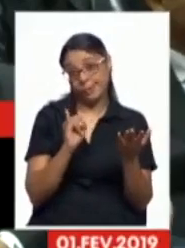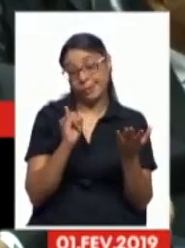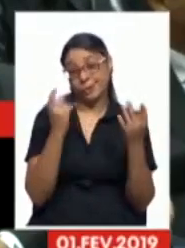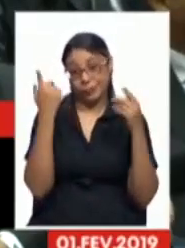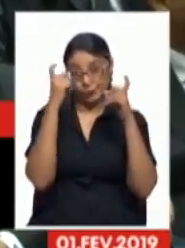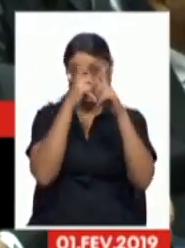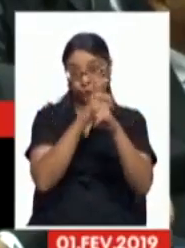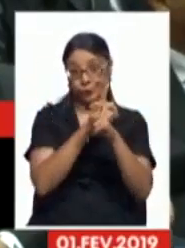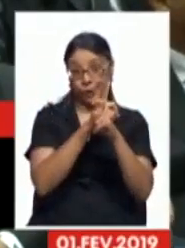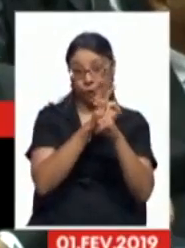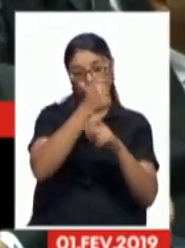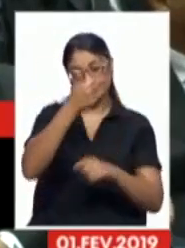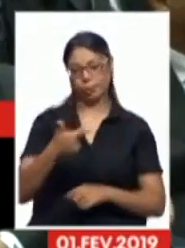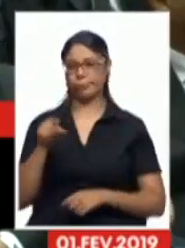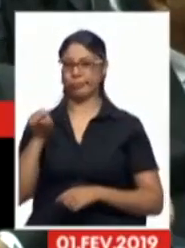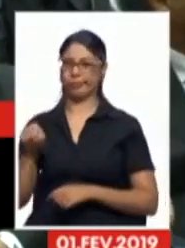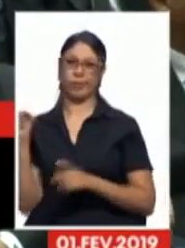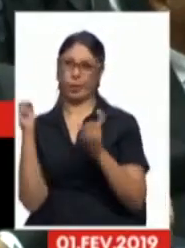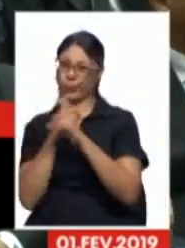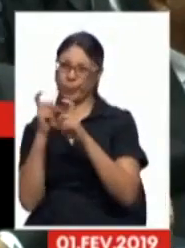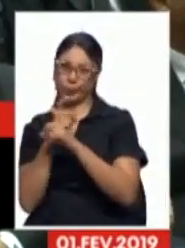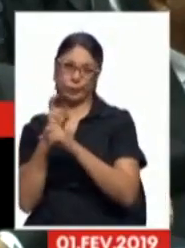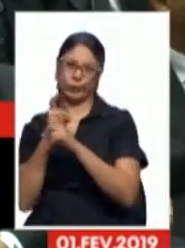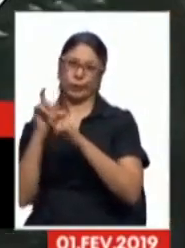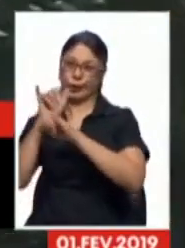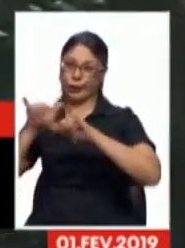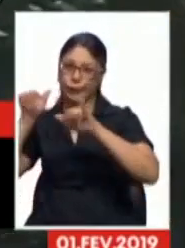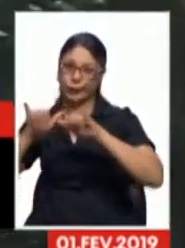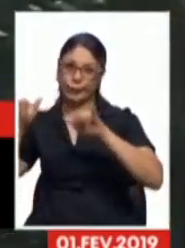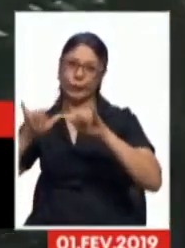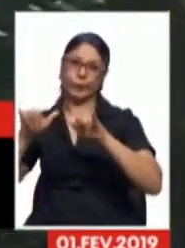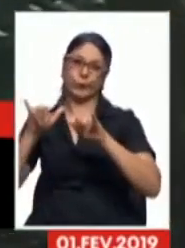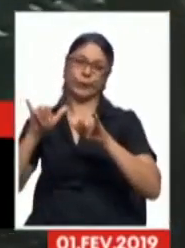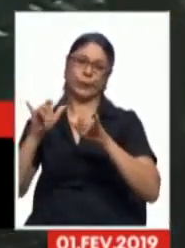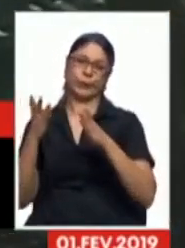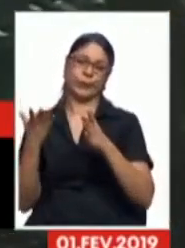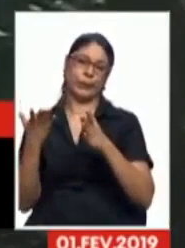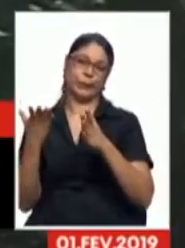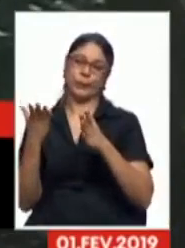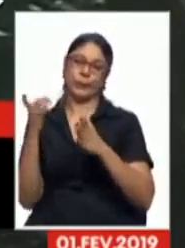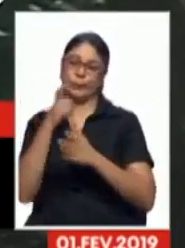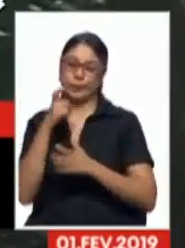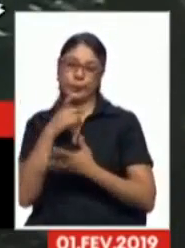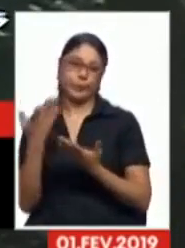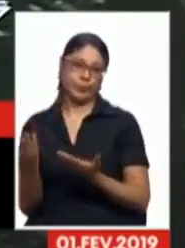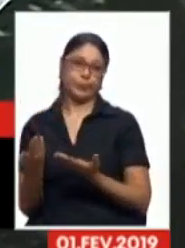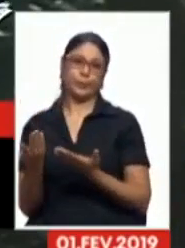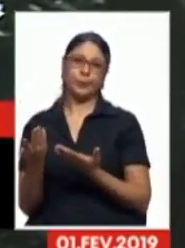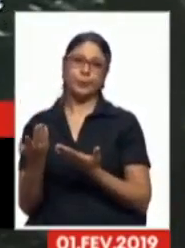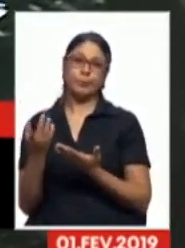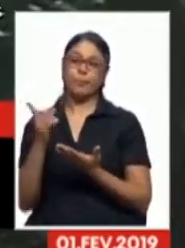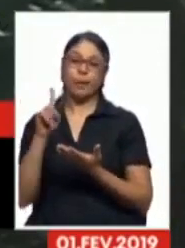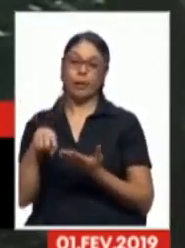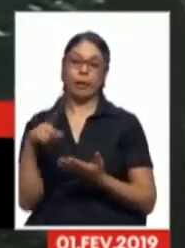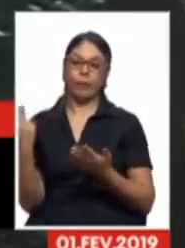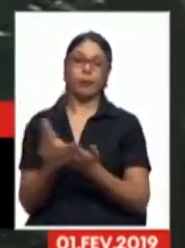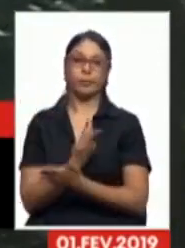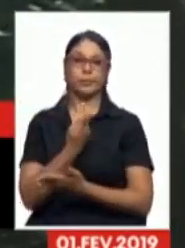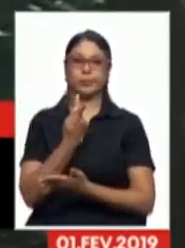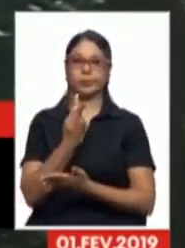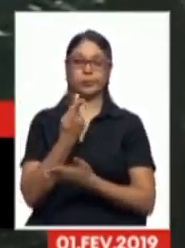que com as mentiras dos discursos populistas e demagógicos que levaram o nosso Estado à